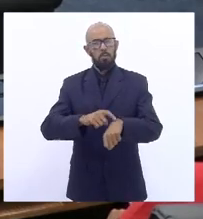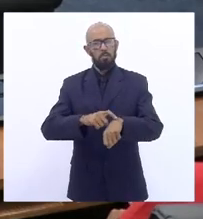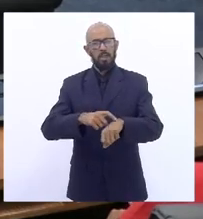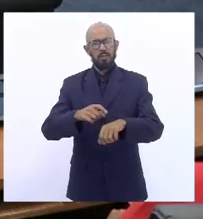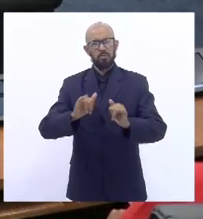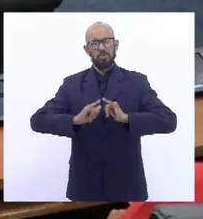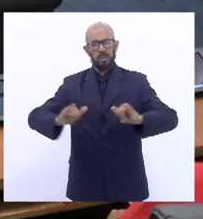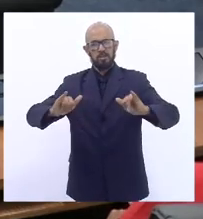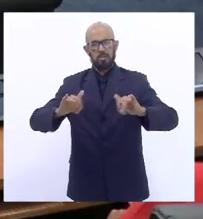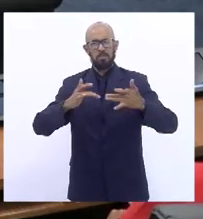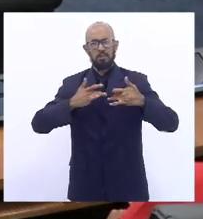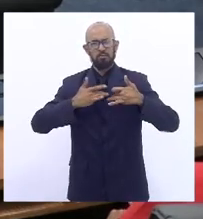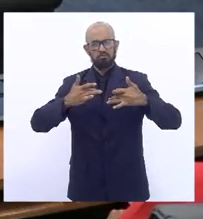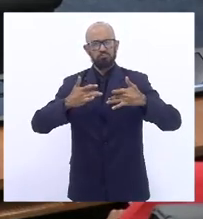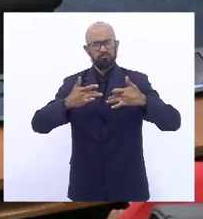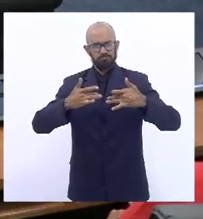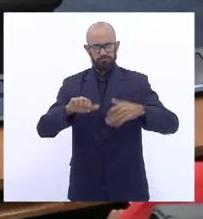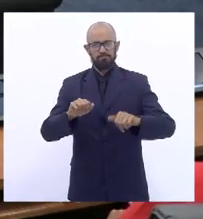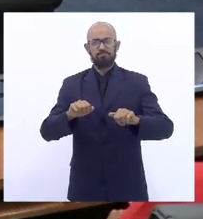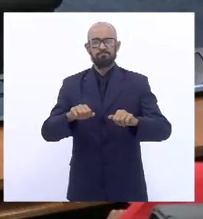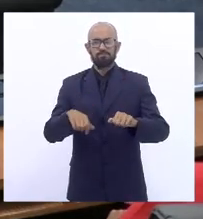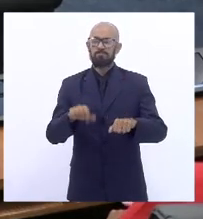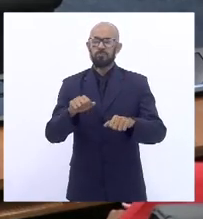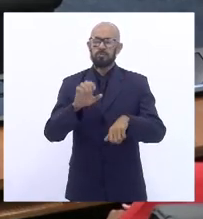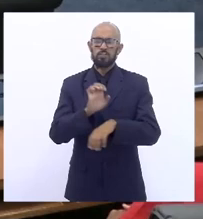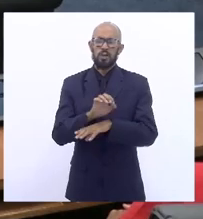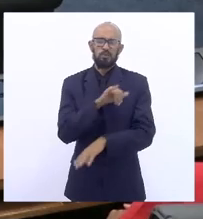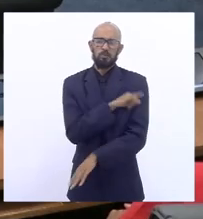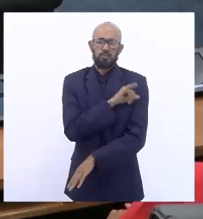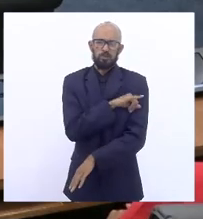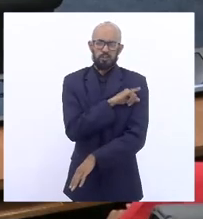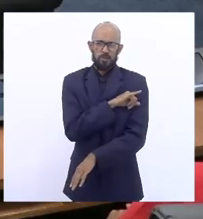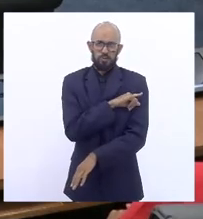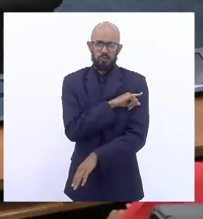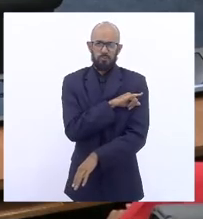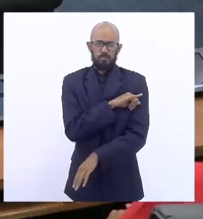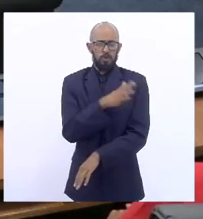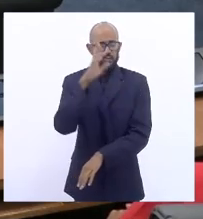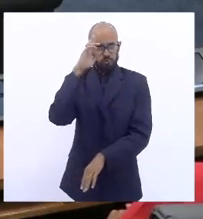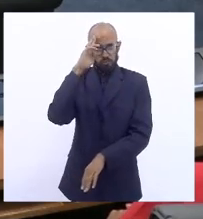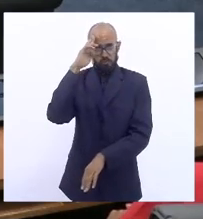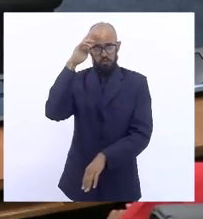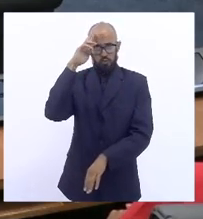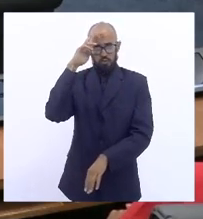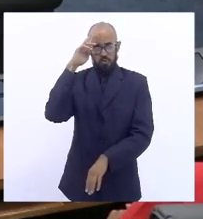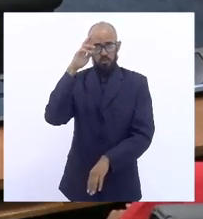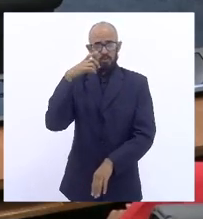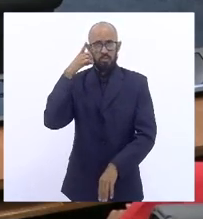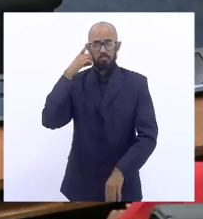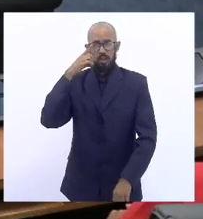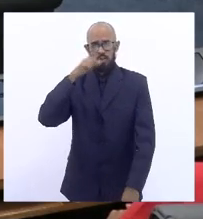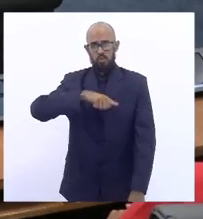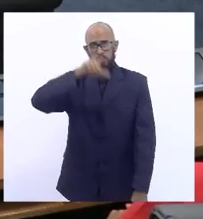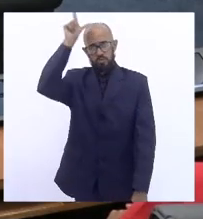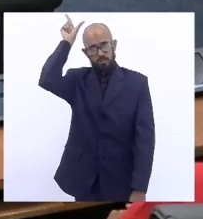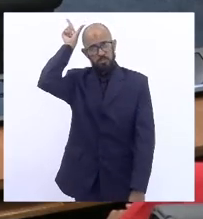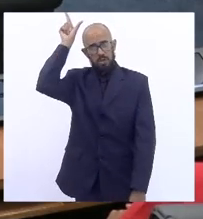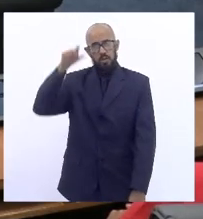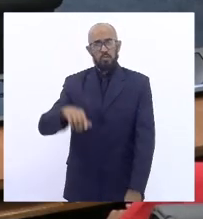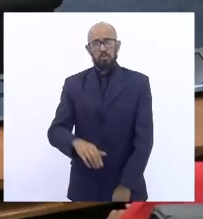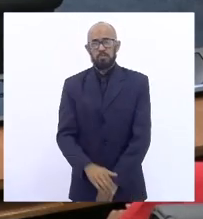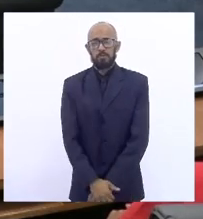da fraternidade aqui na Assembleia Legislativa do Estado do Rio de Janeiro. Excelentíssimo deputado Luiz Paulo Corrêa da